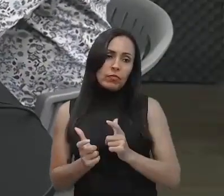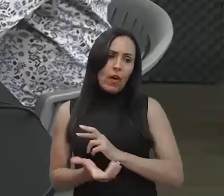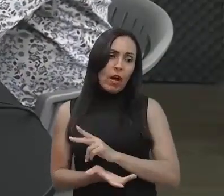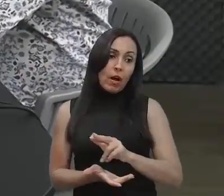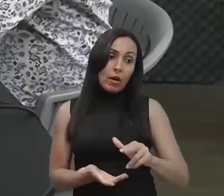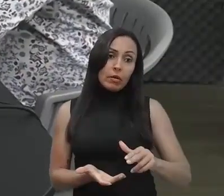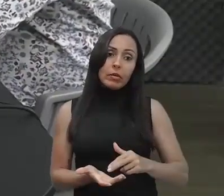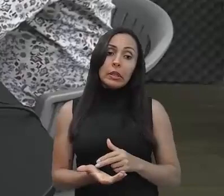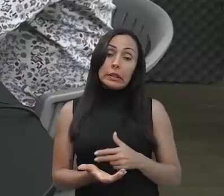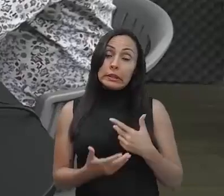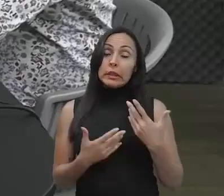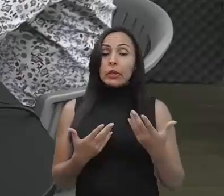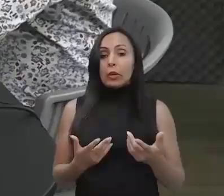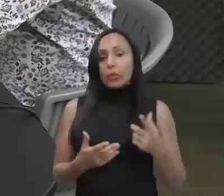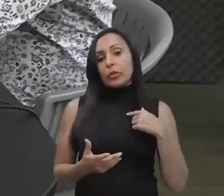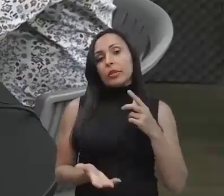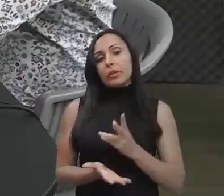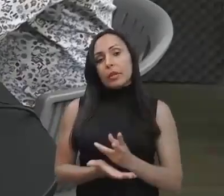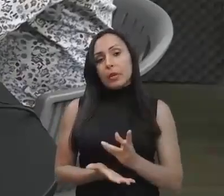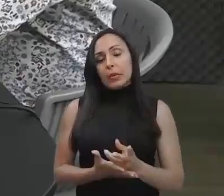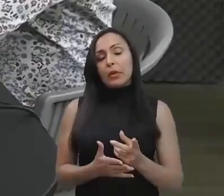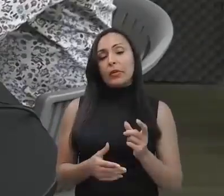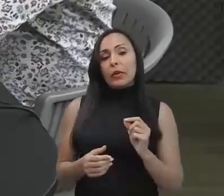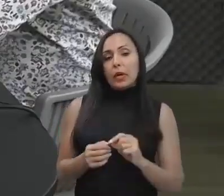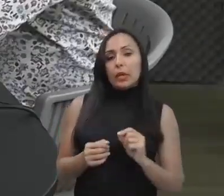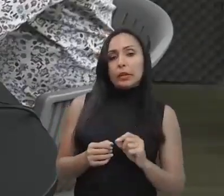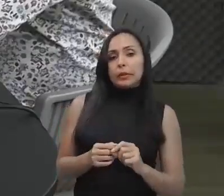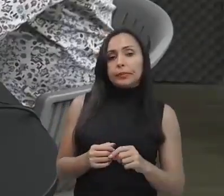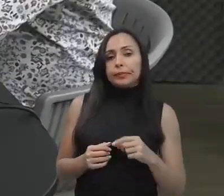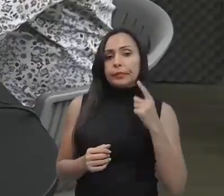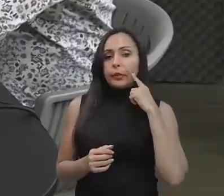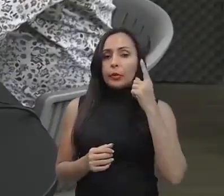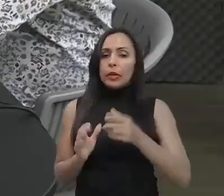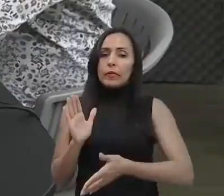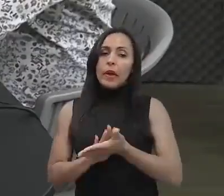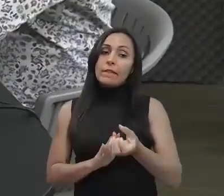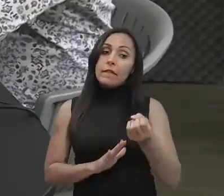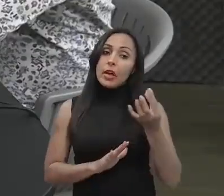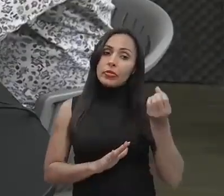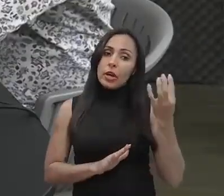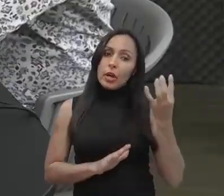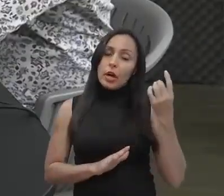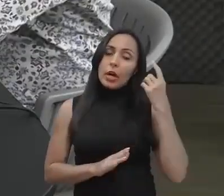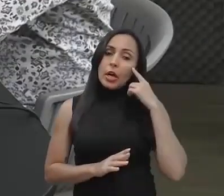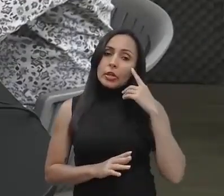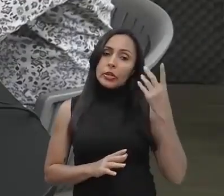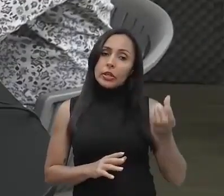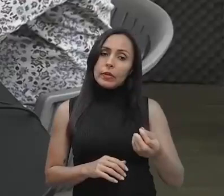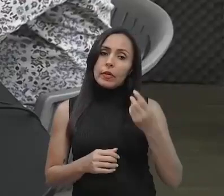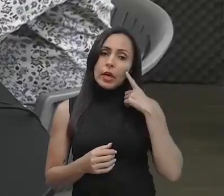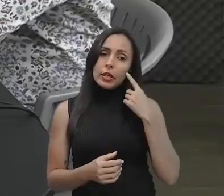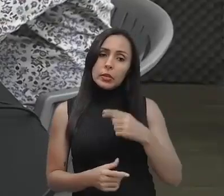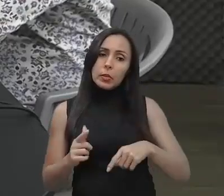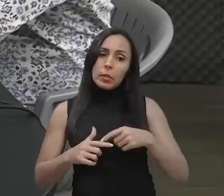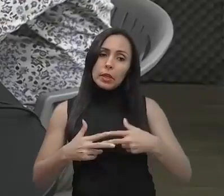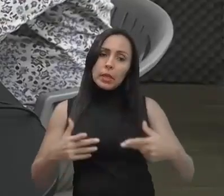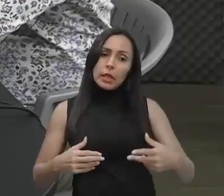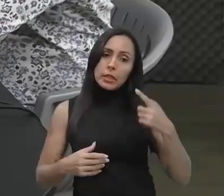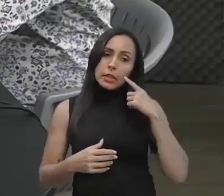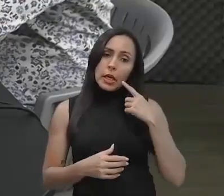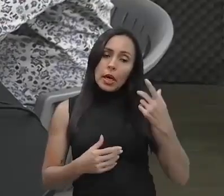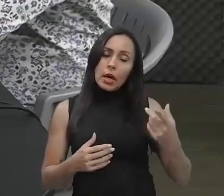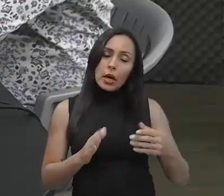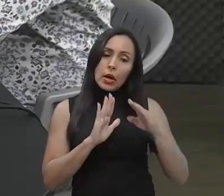cobertura a gente sempre faz quando eles vão viajar a gente faz o material manda pra imprensa sabe ó os meninos vão